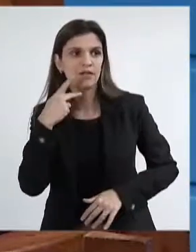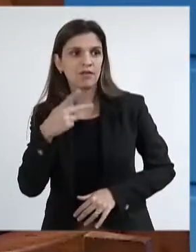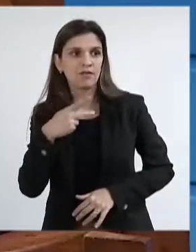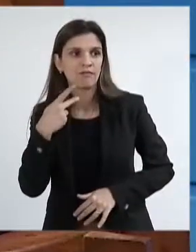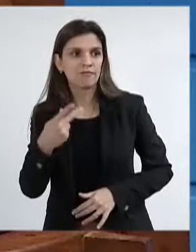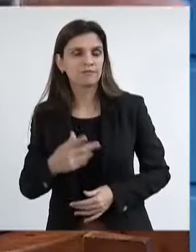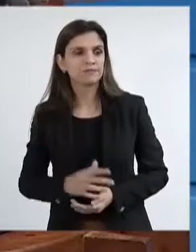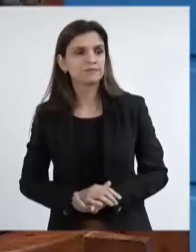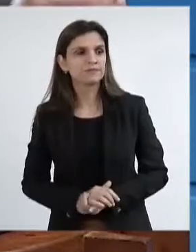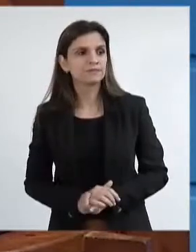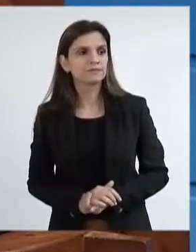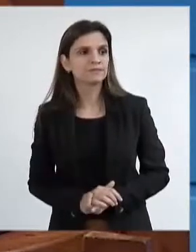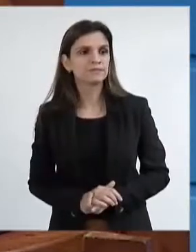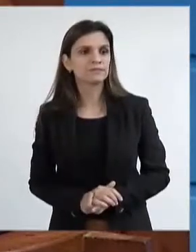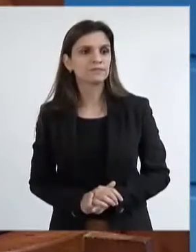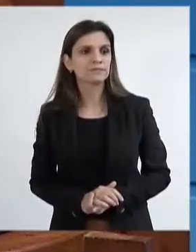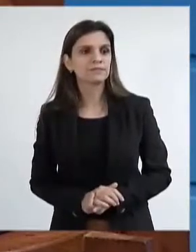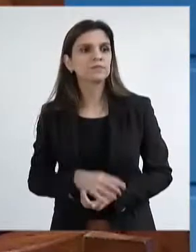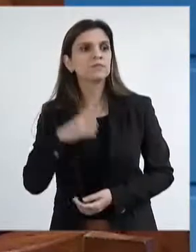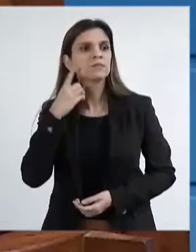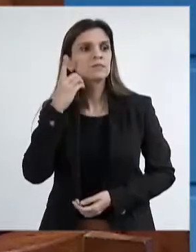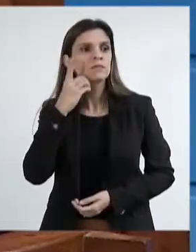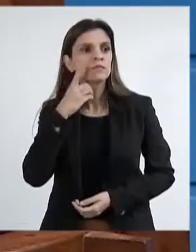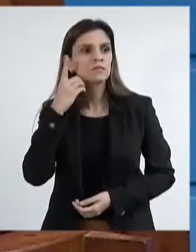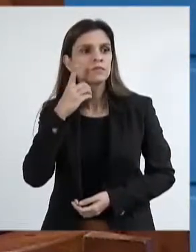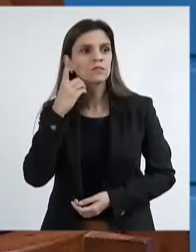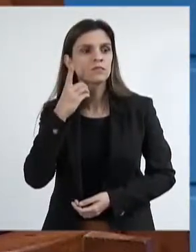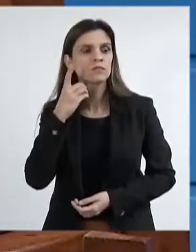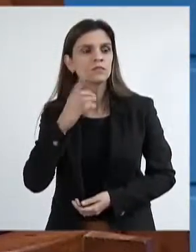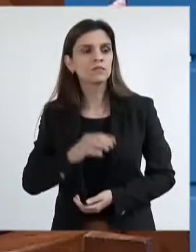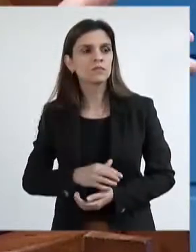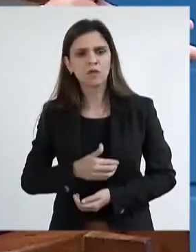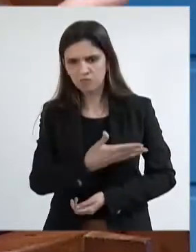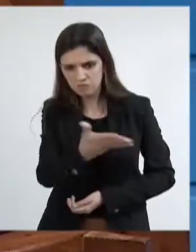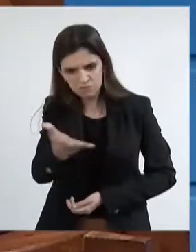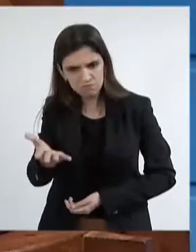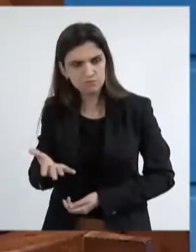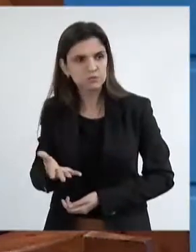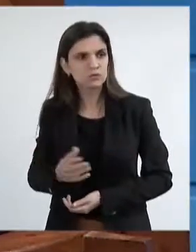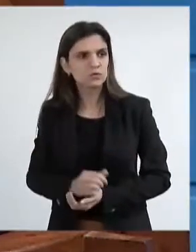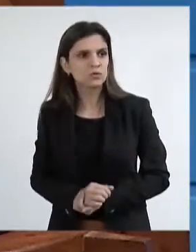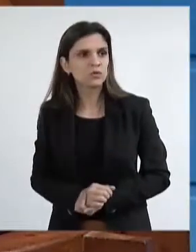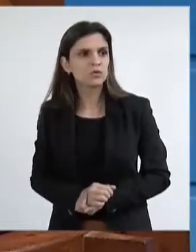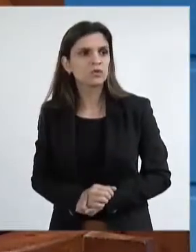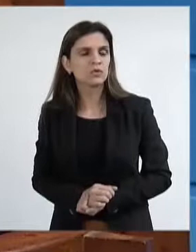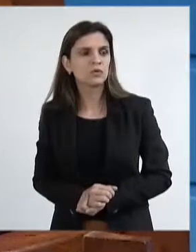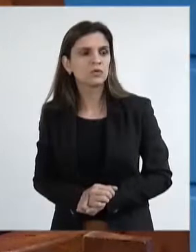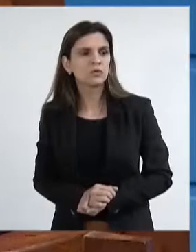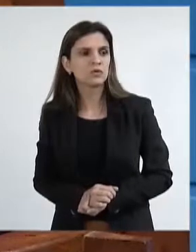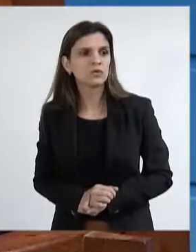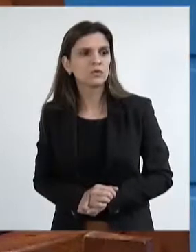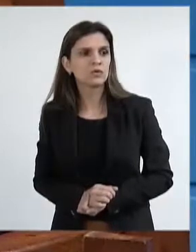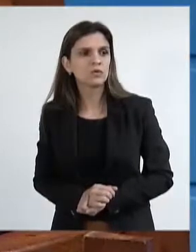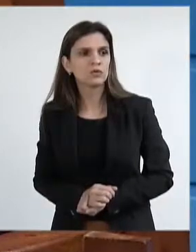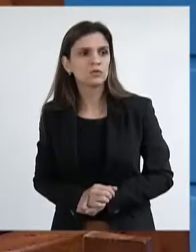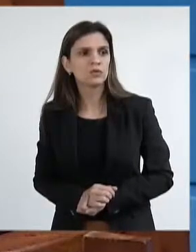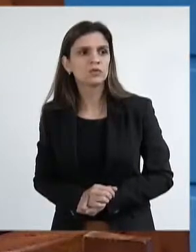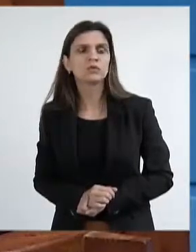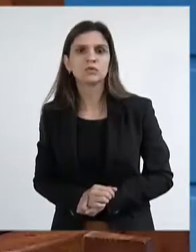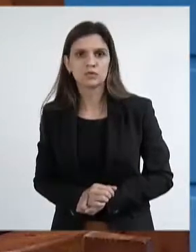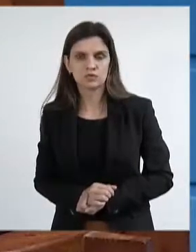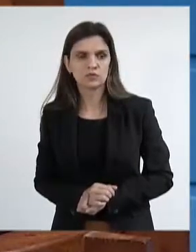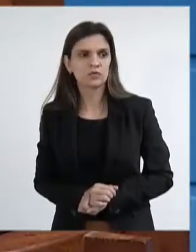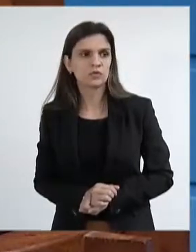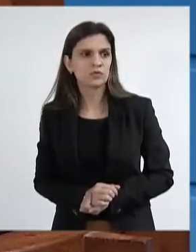clamar aqui ao deputado e a bancada de Dourados, principalmente, que agora não se encontra